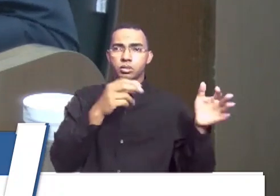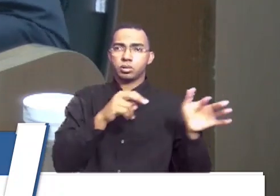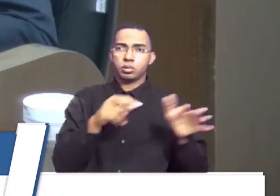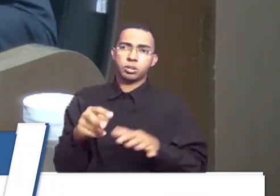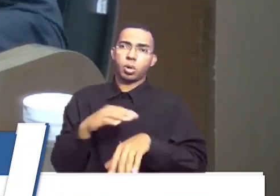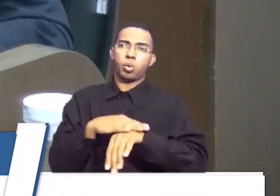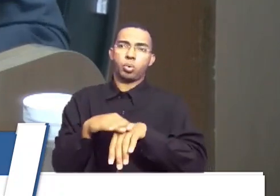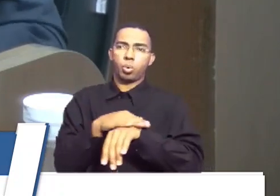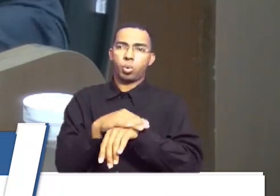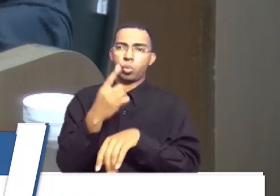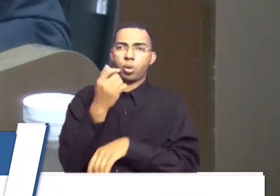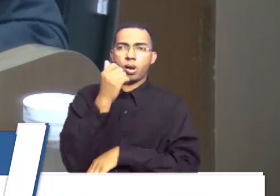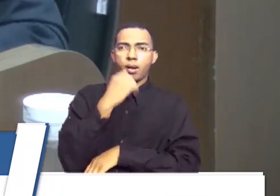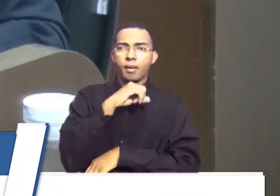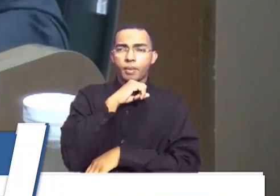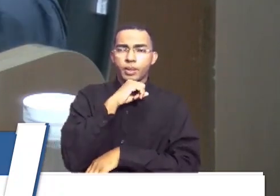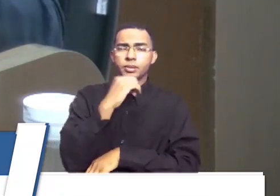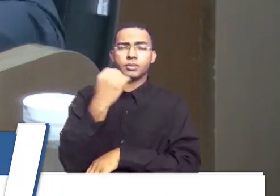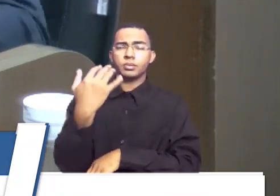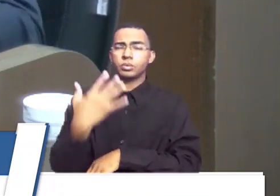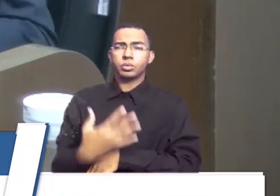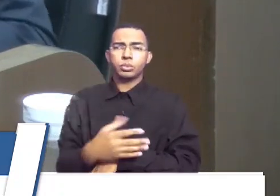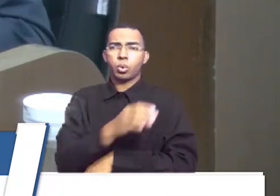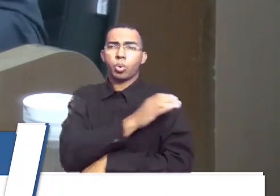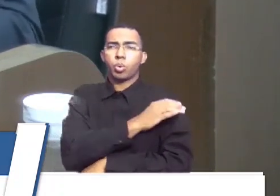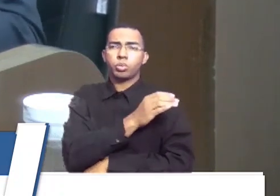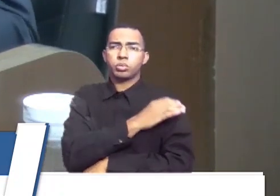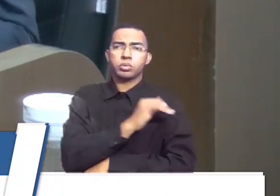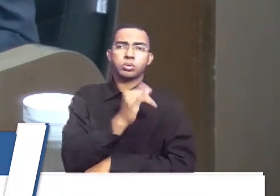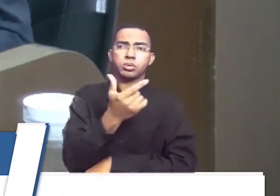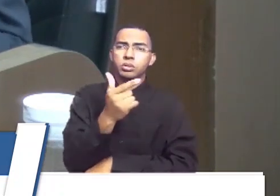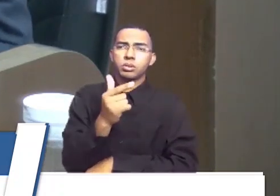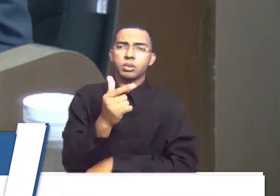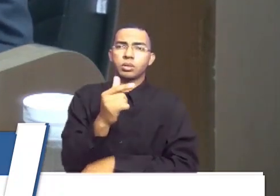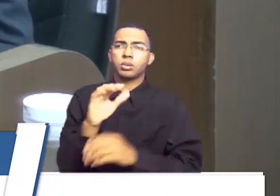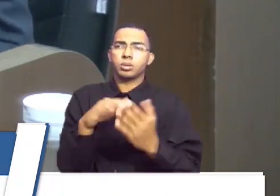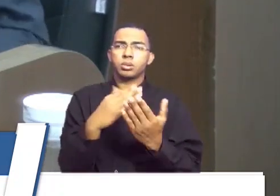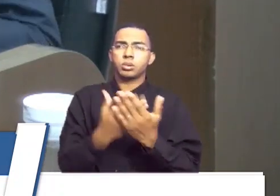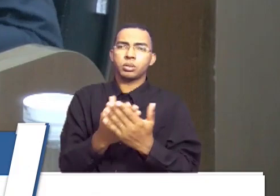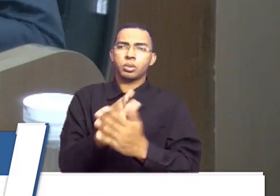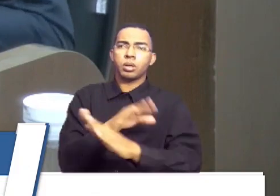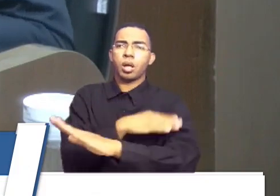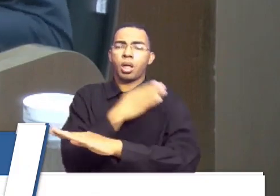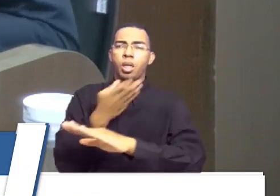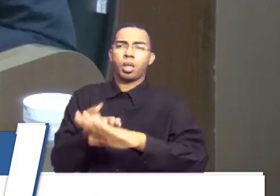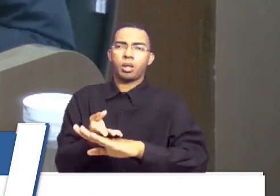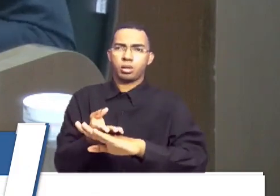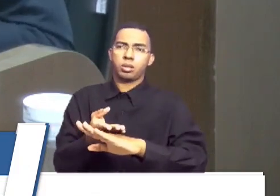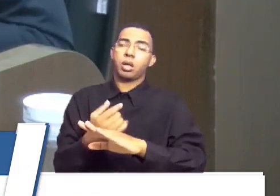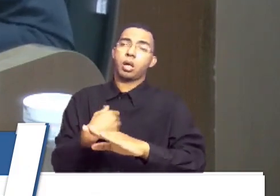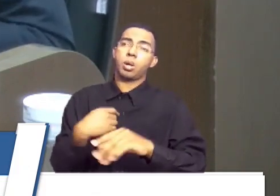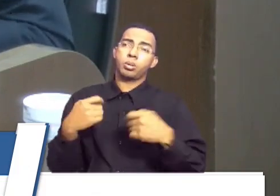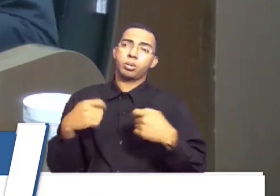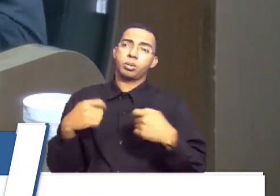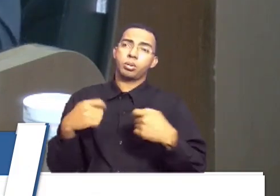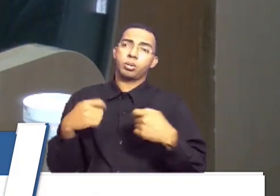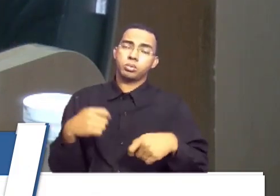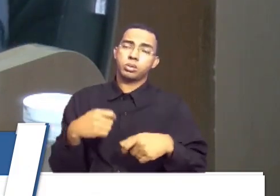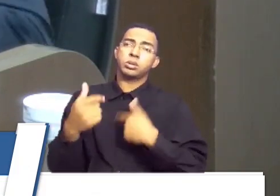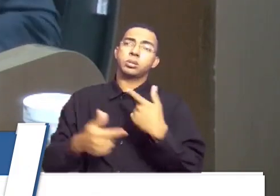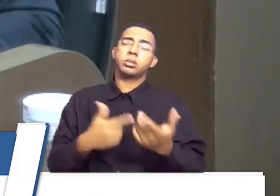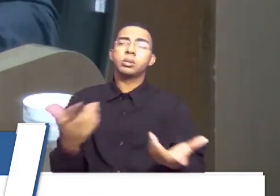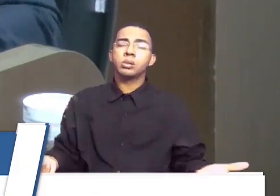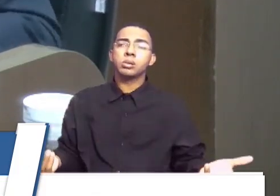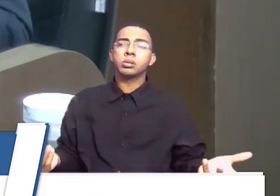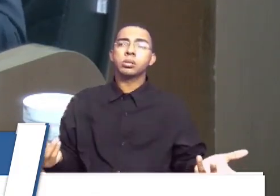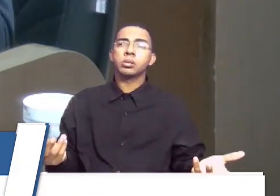com uma mãe, ela me falou o seguinte: Claudinei, se não tiver escola de período integral, eu preciso trabalhar. Então, eu vou deixar